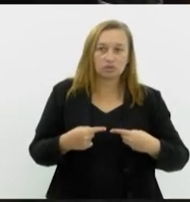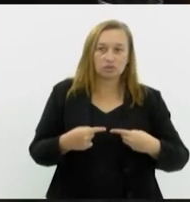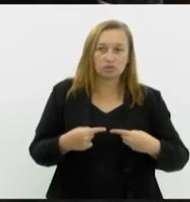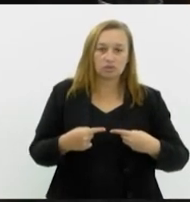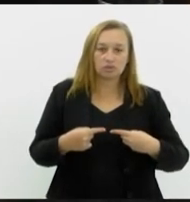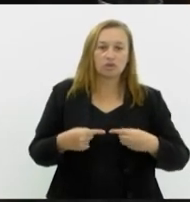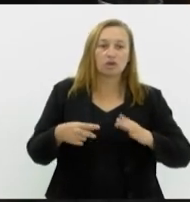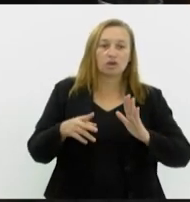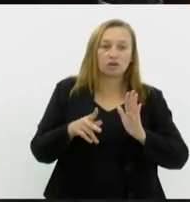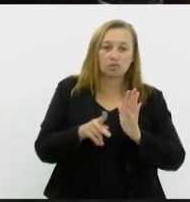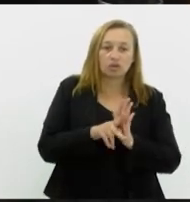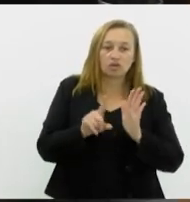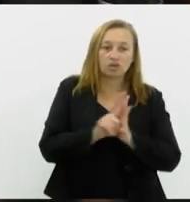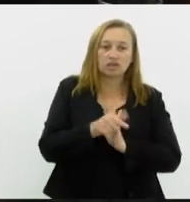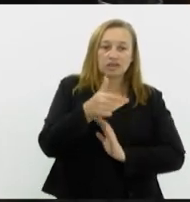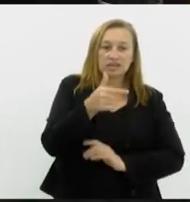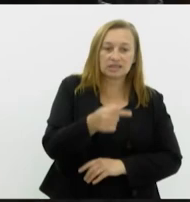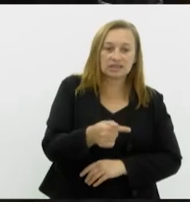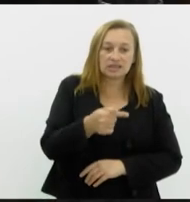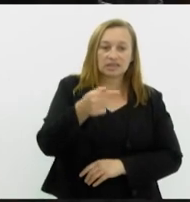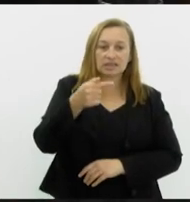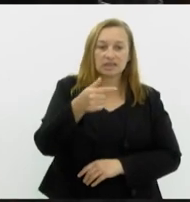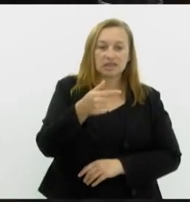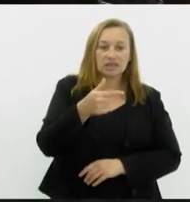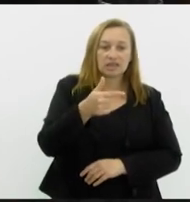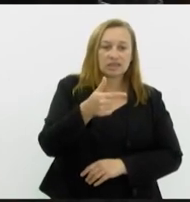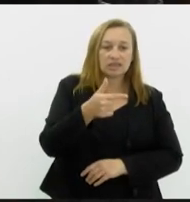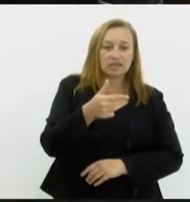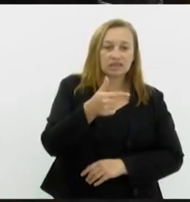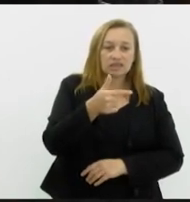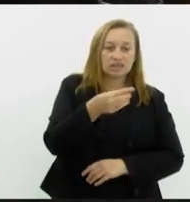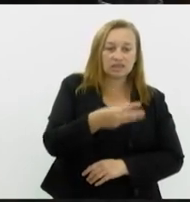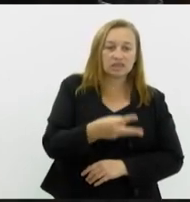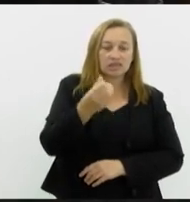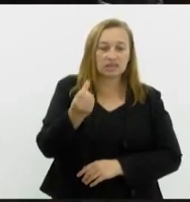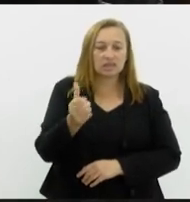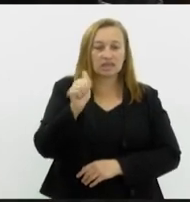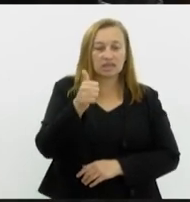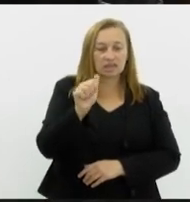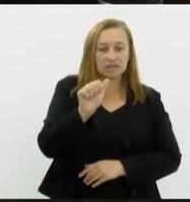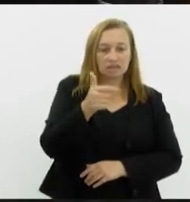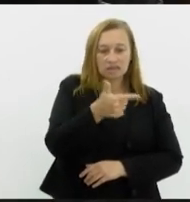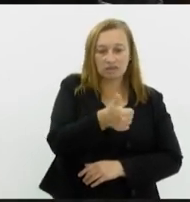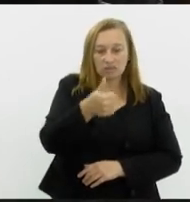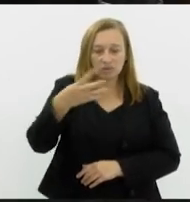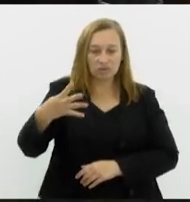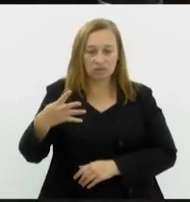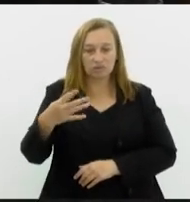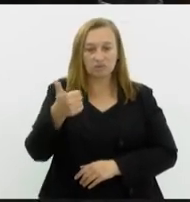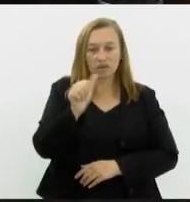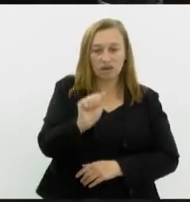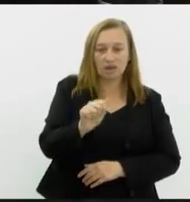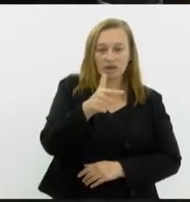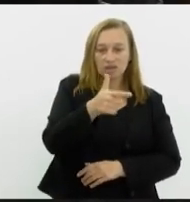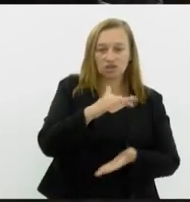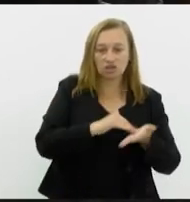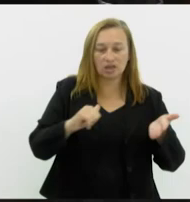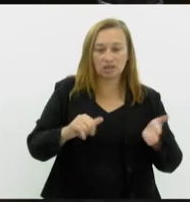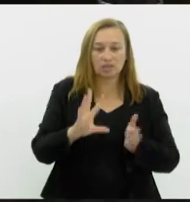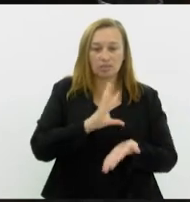redação do vencido. Projeto de lei número 3614-A de 2007 é tirado de pauta a pedido da